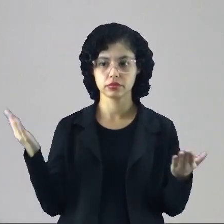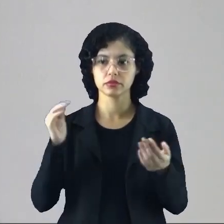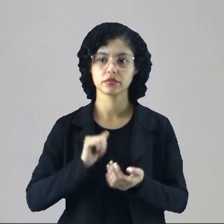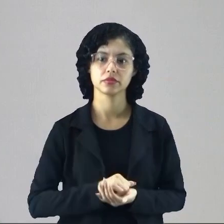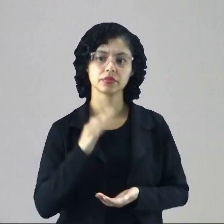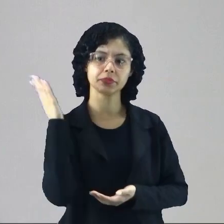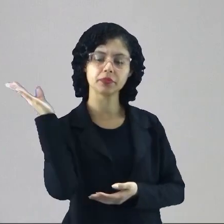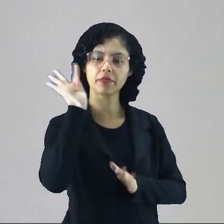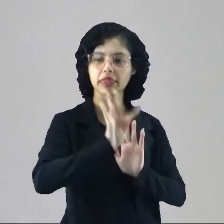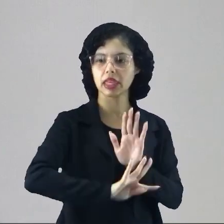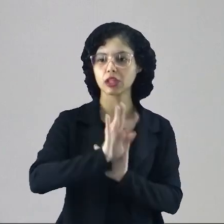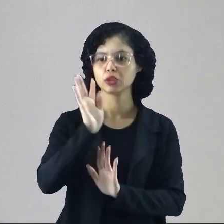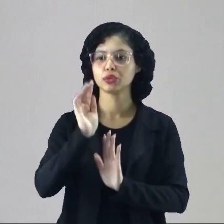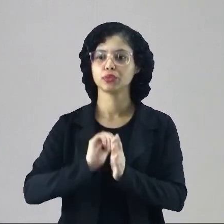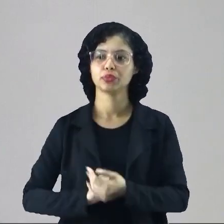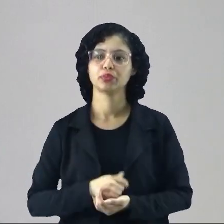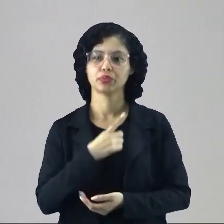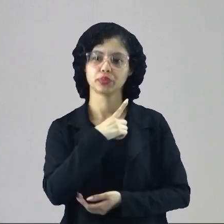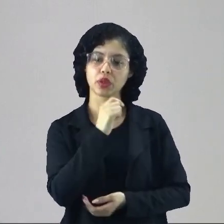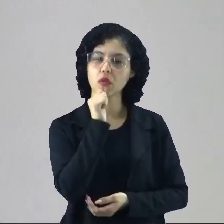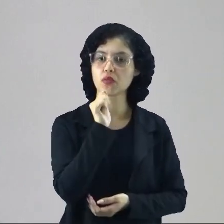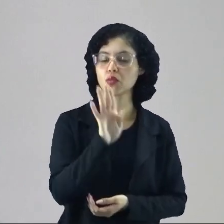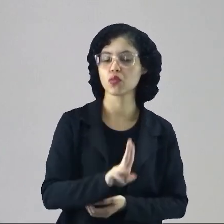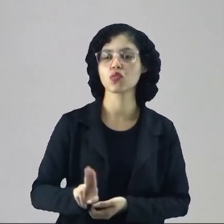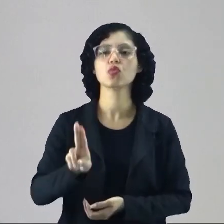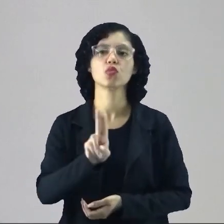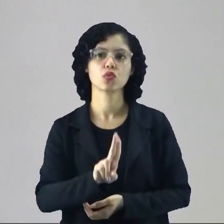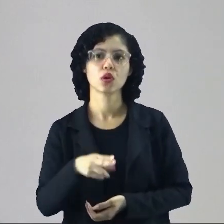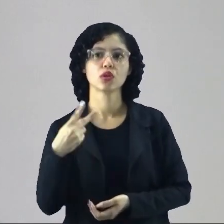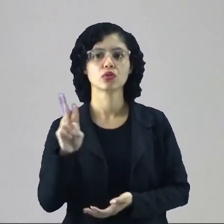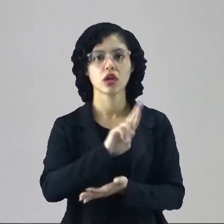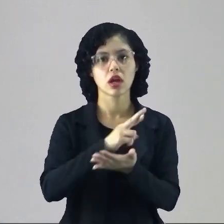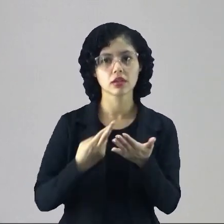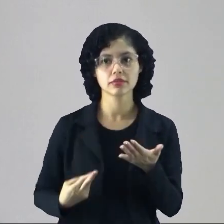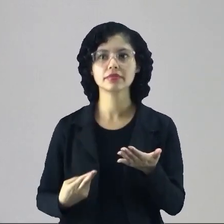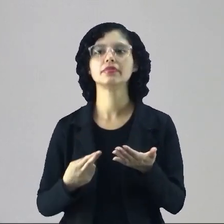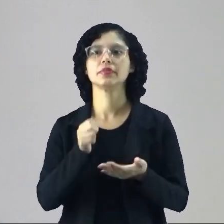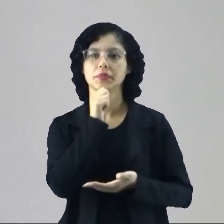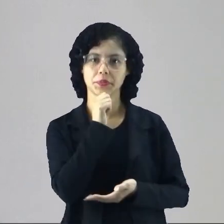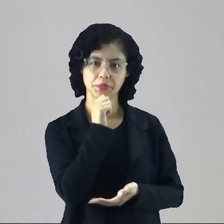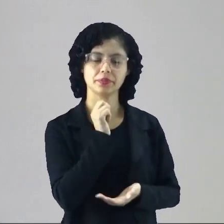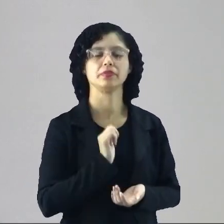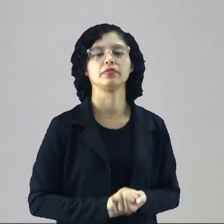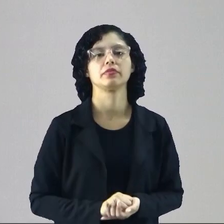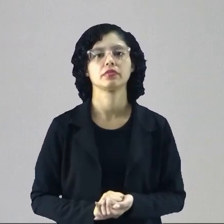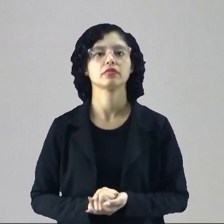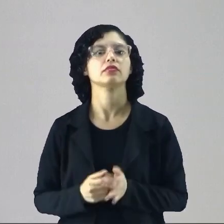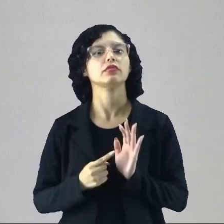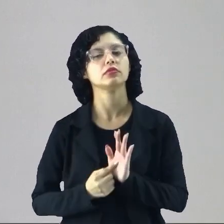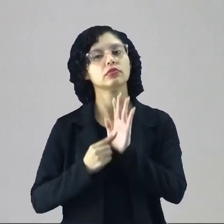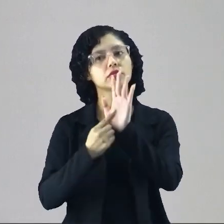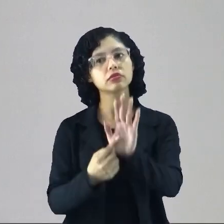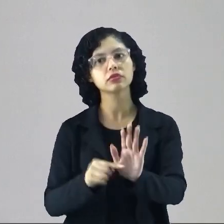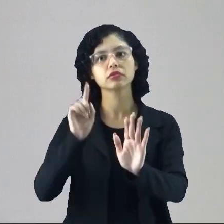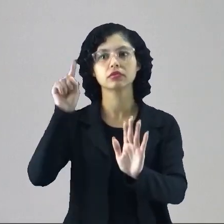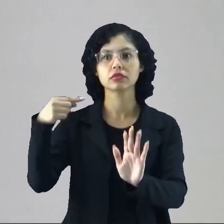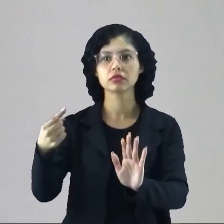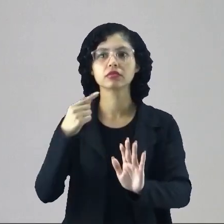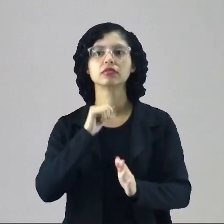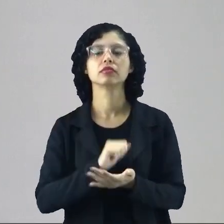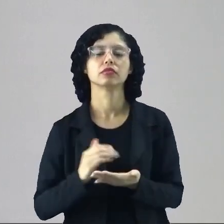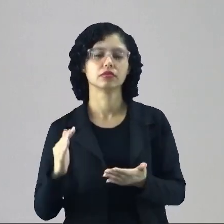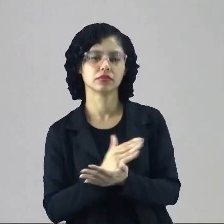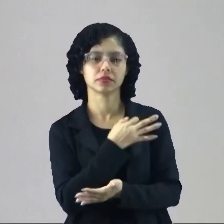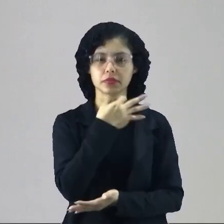esse tipo textual é o que você vai utilizar na sua redação você vai apresentar ali né